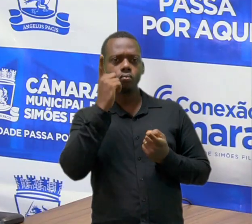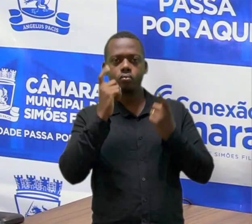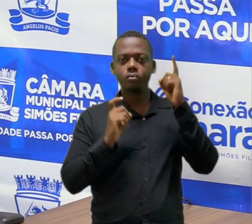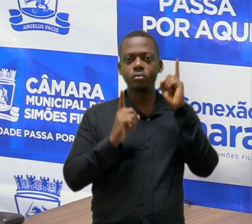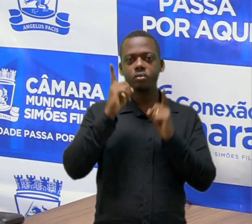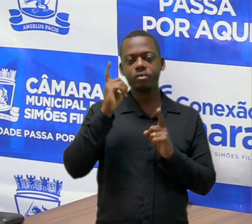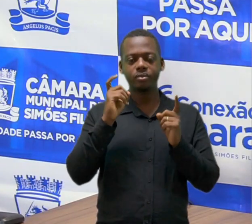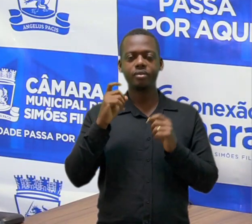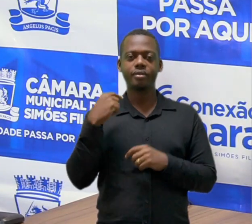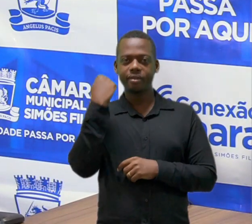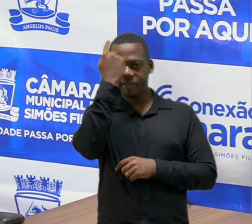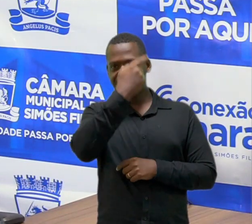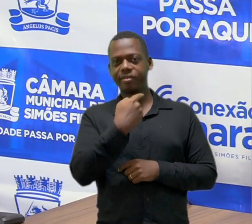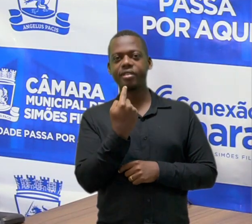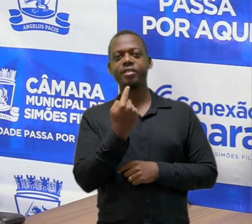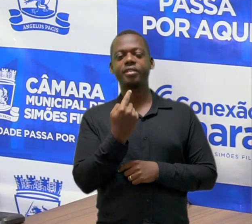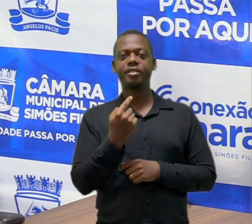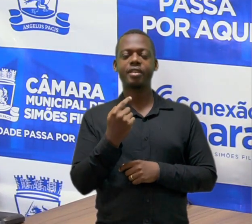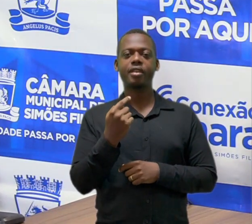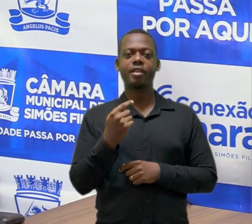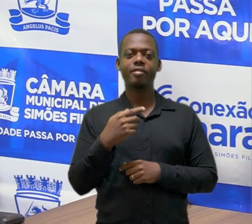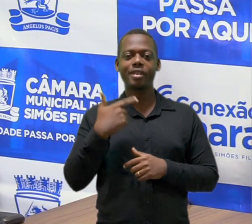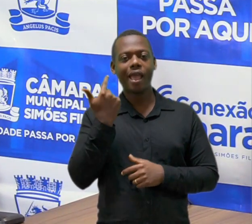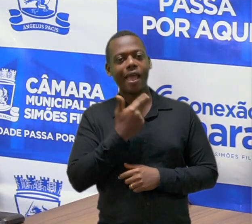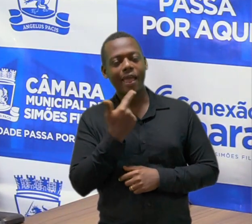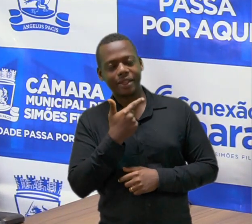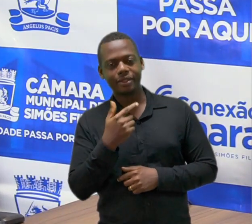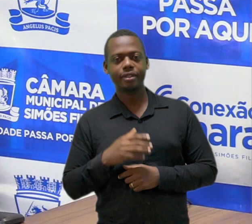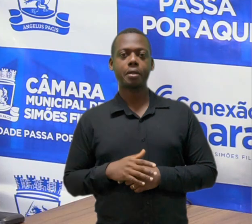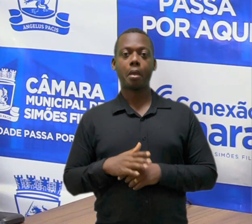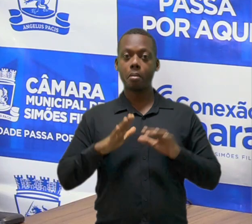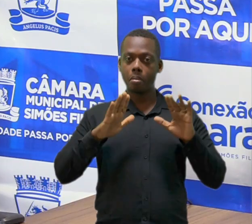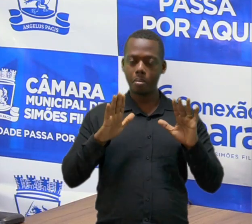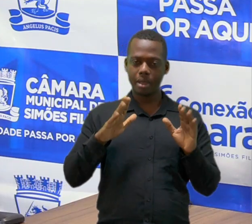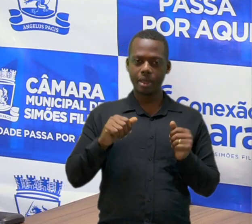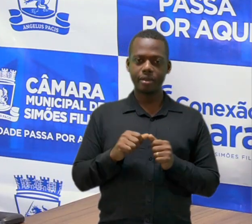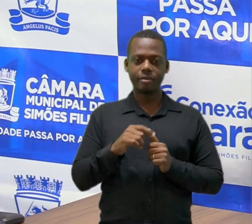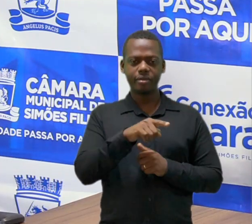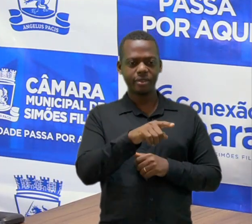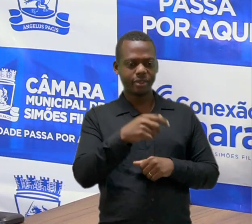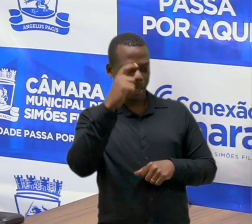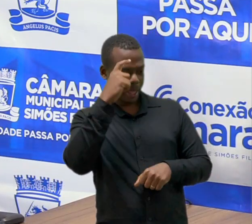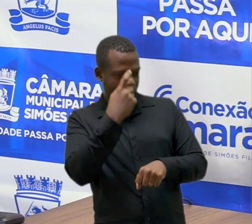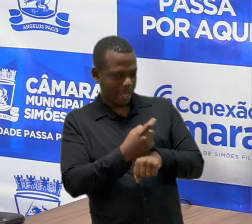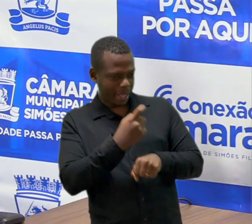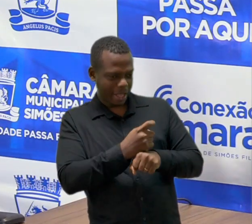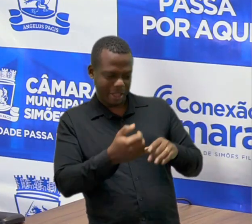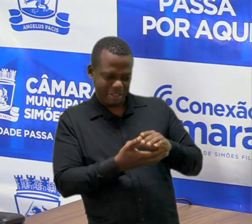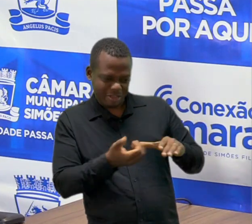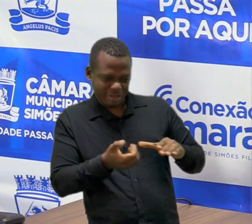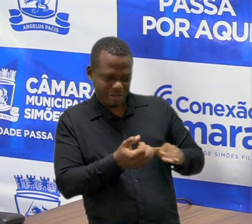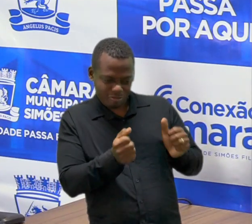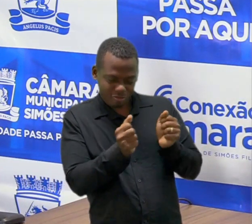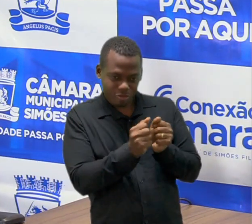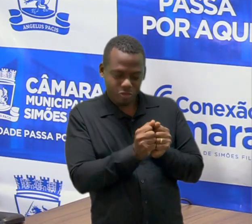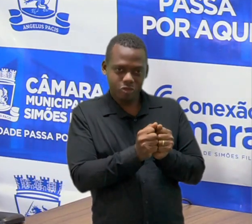vocês fazem. Talvez soe até Essa é engraçado, maravilhosa. Mas mas agora você vai sair da ignorância. vamos Você sair da vai sair da ignorância ignorância agora.